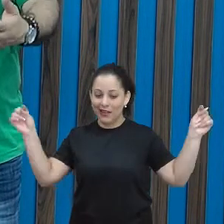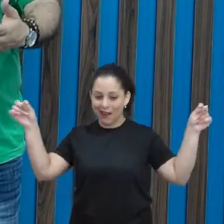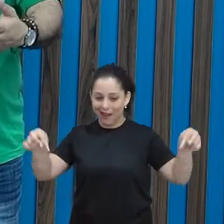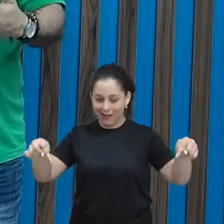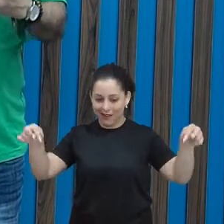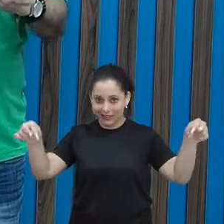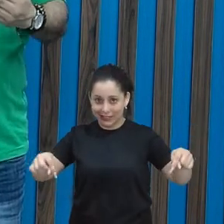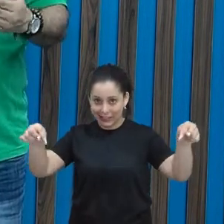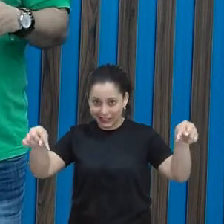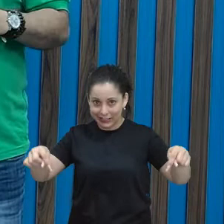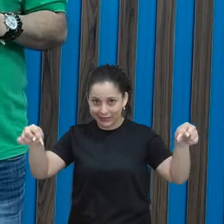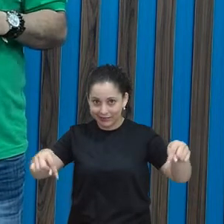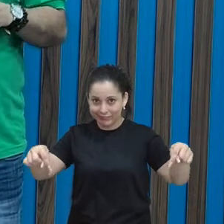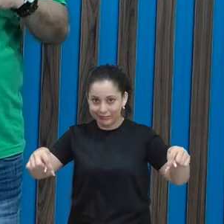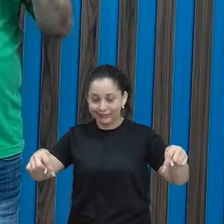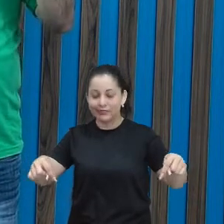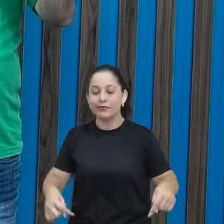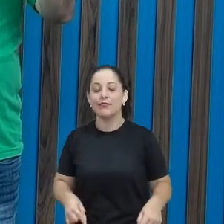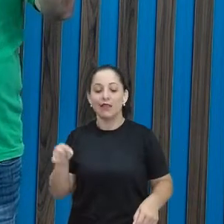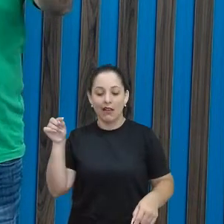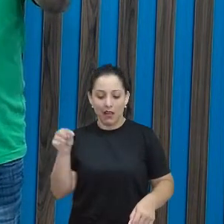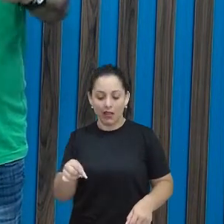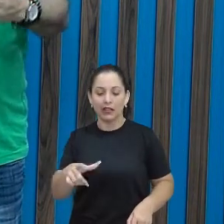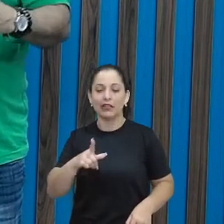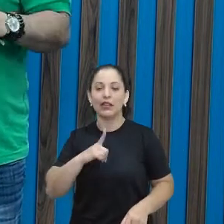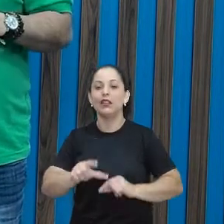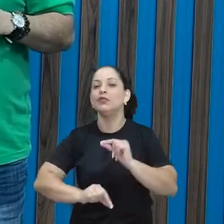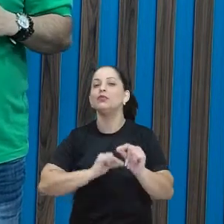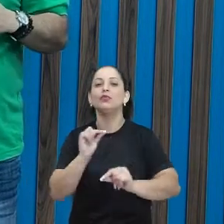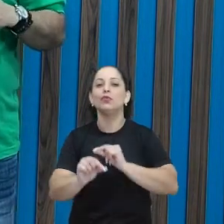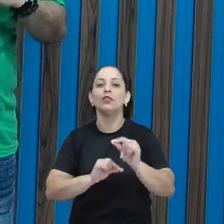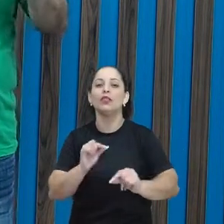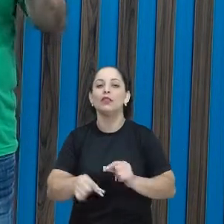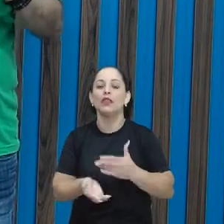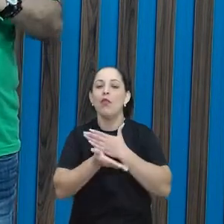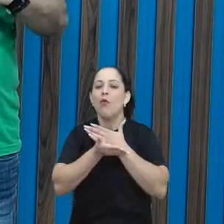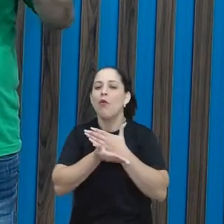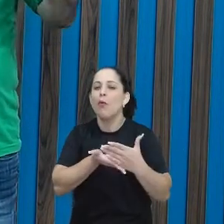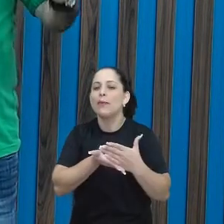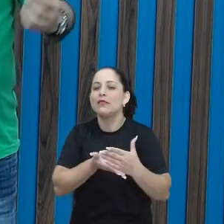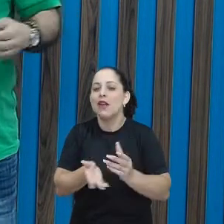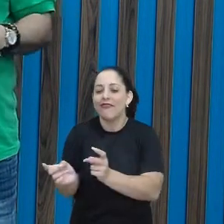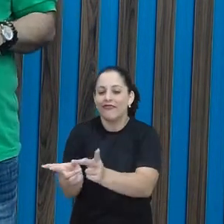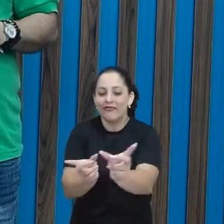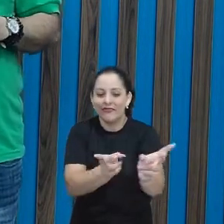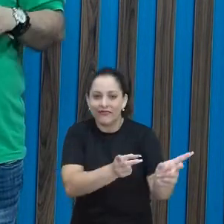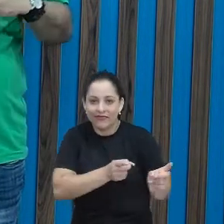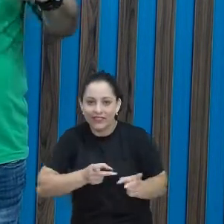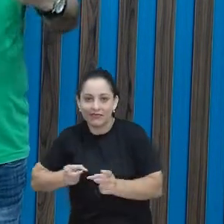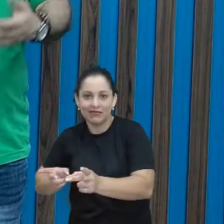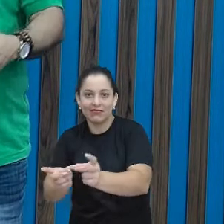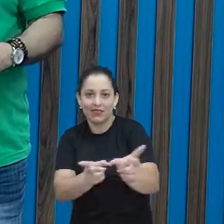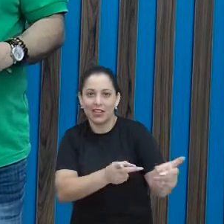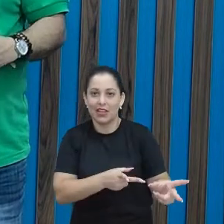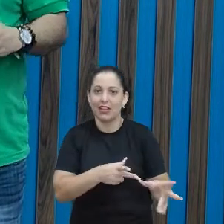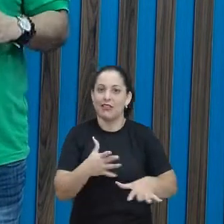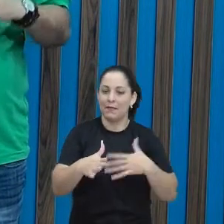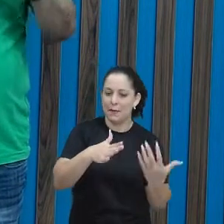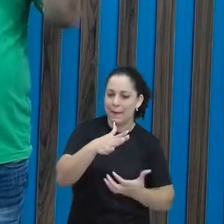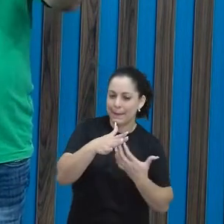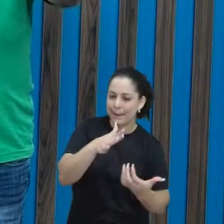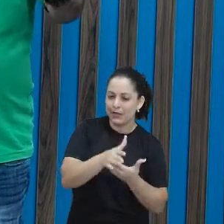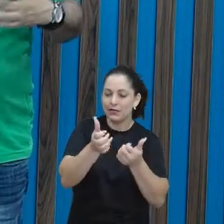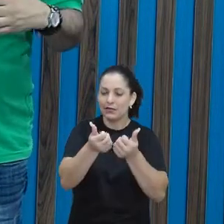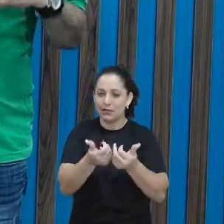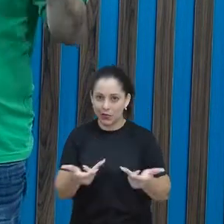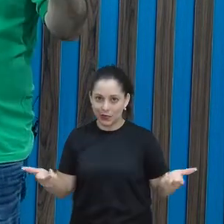ali, certo, elas iriam estabelecer comércios, né, de forma ali empreendedora, né, então